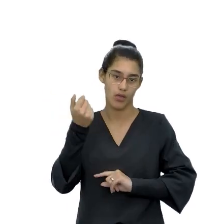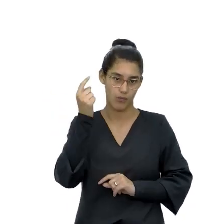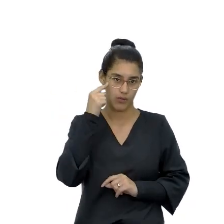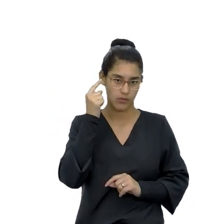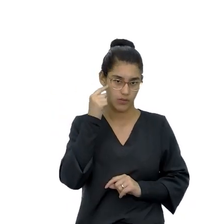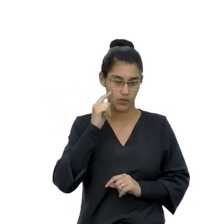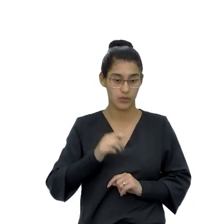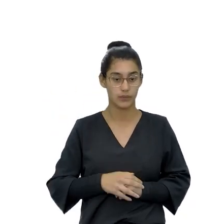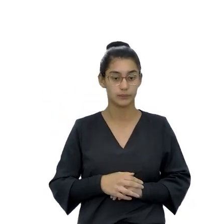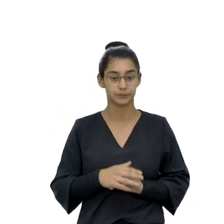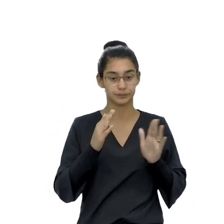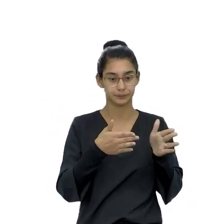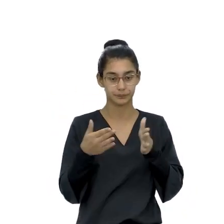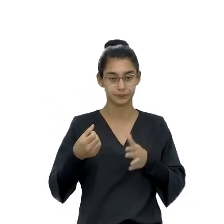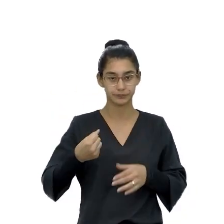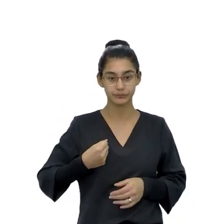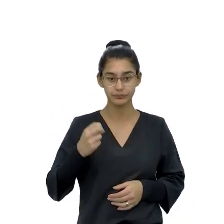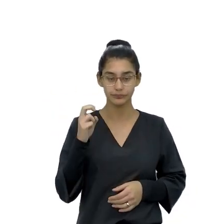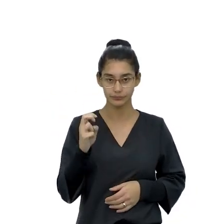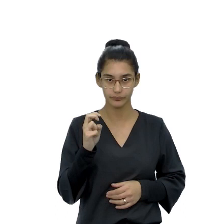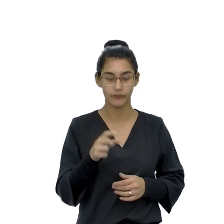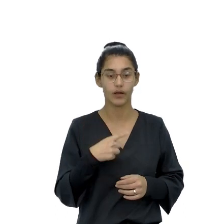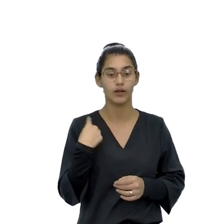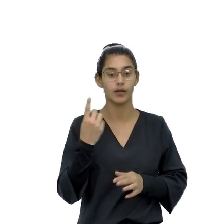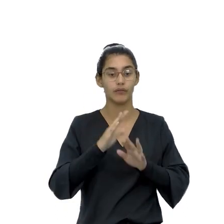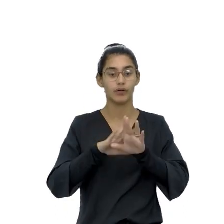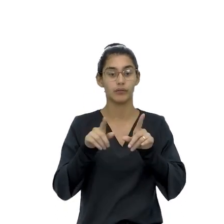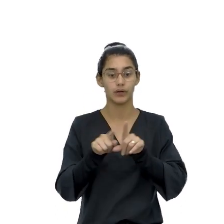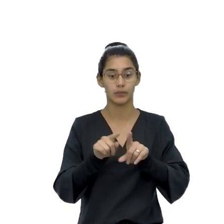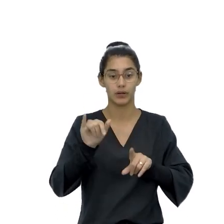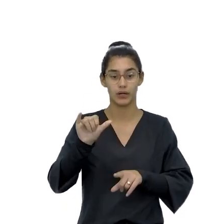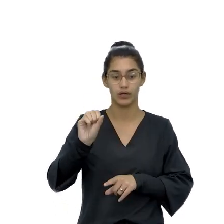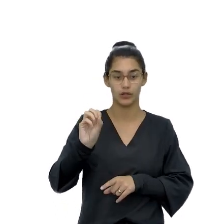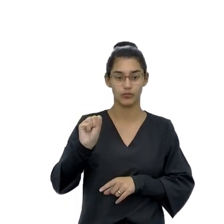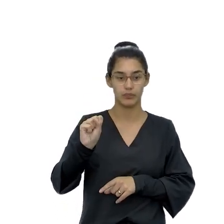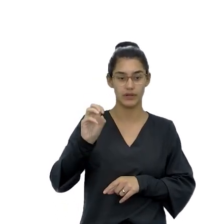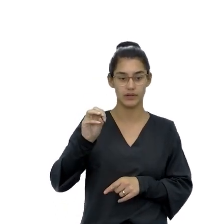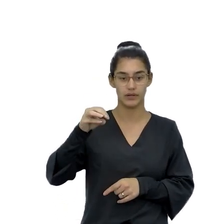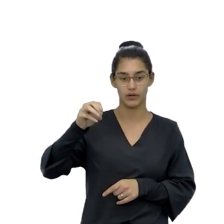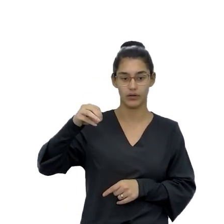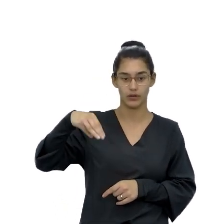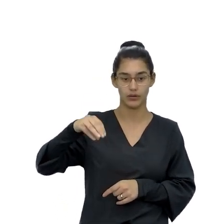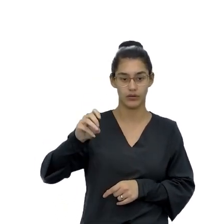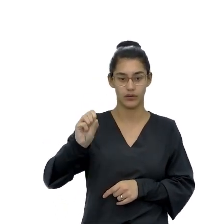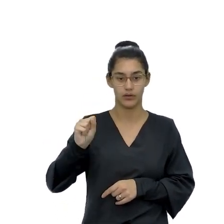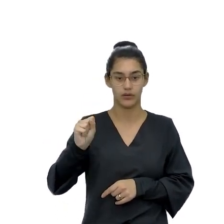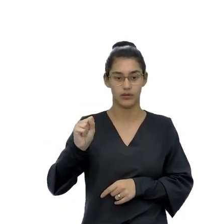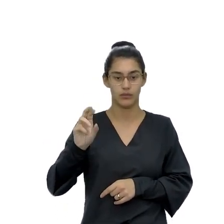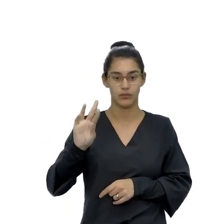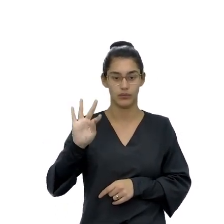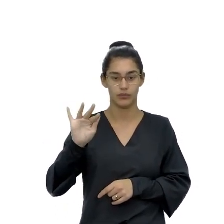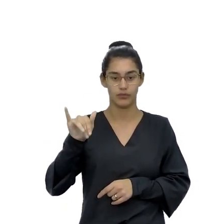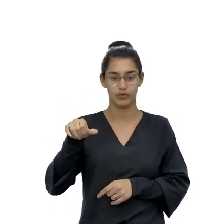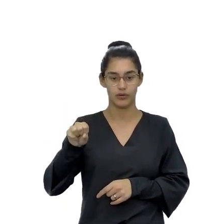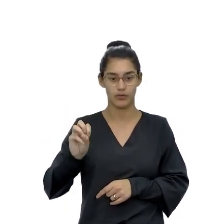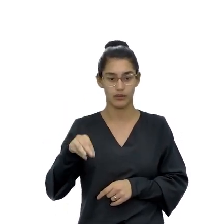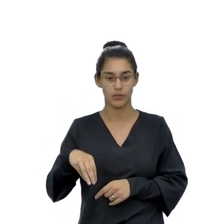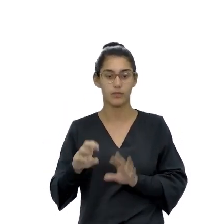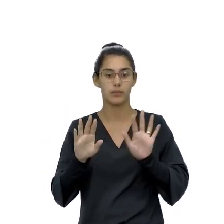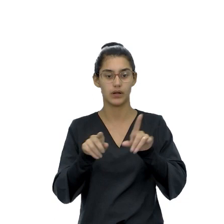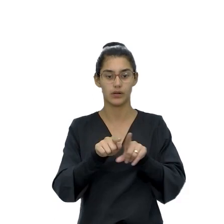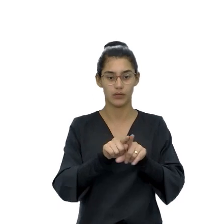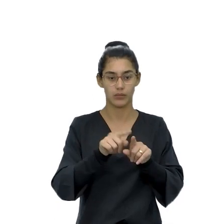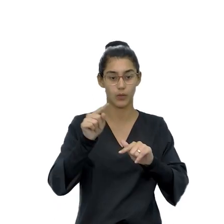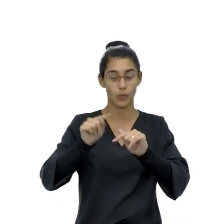pensamento. Na sequência 5, nós partimos do isomorfismo de medidas, mas também caminhamos com o produto das